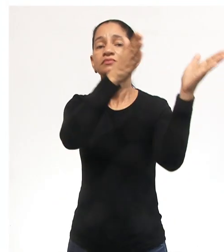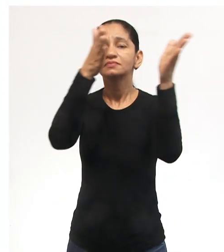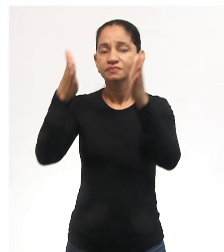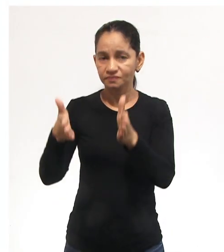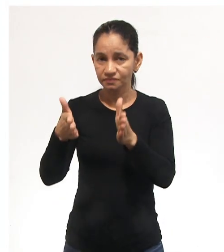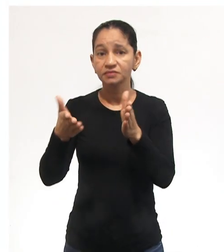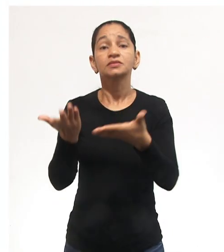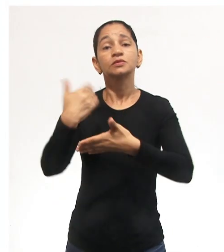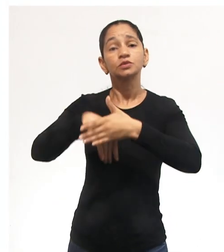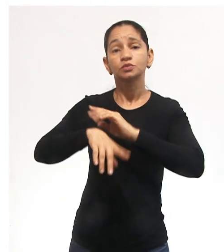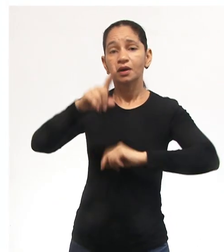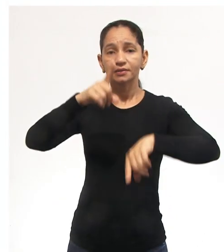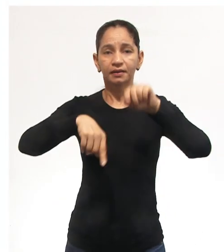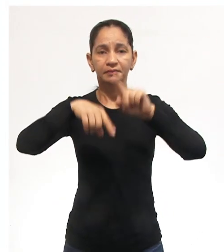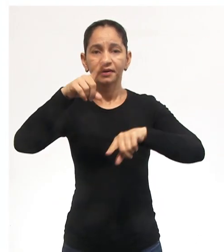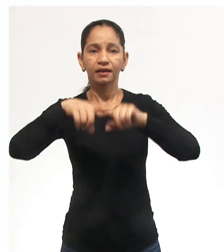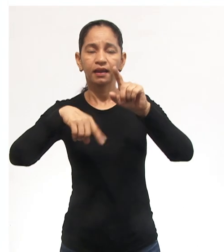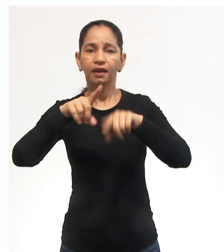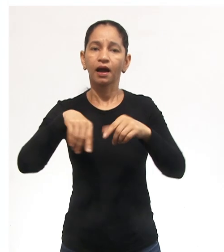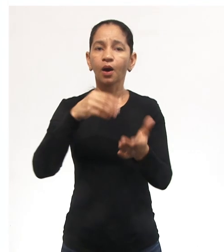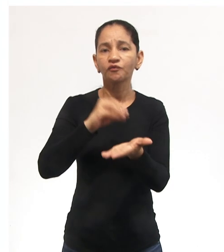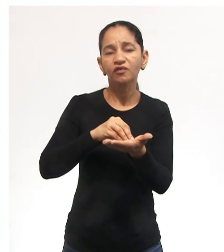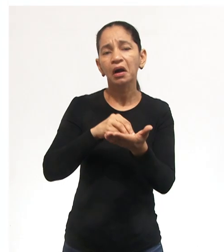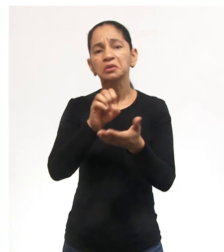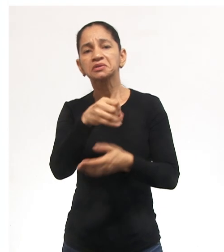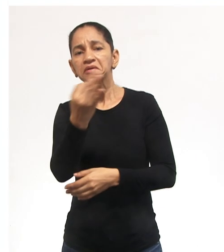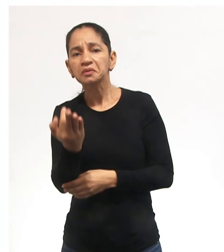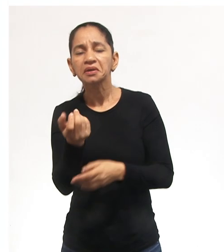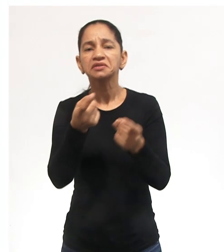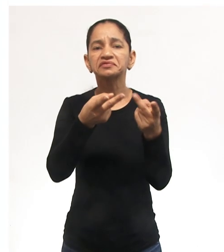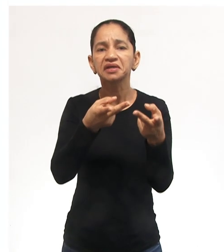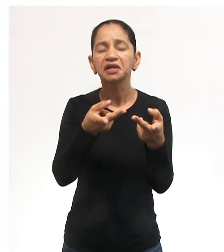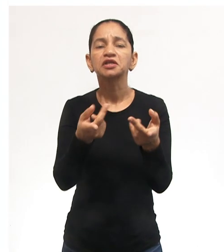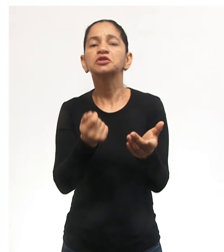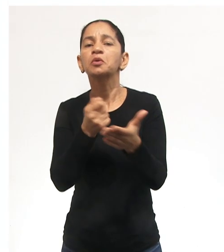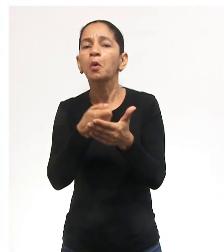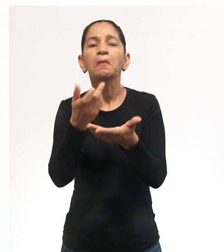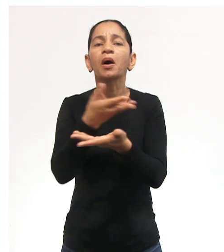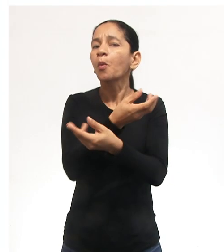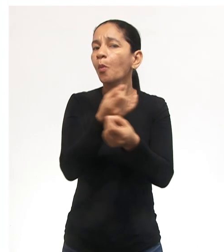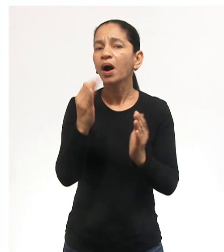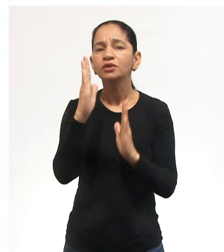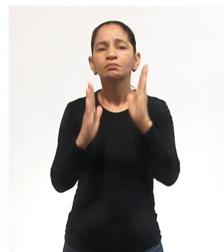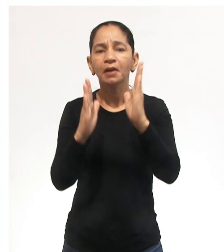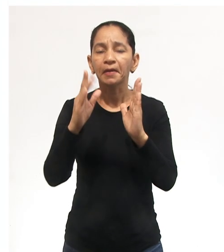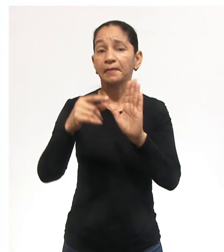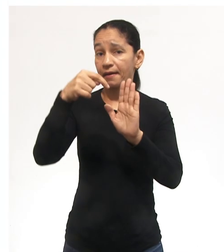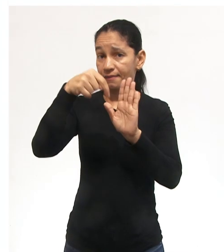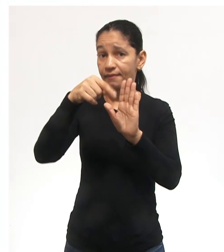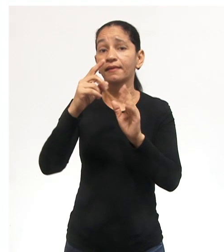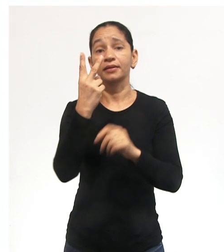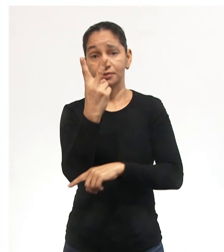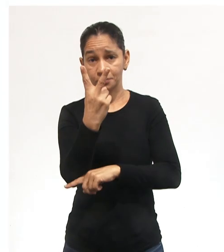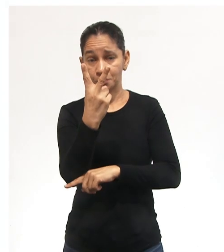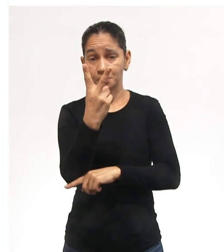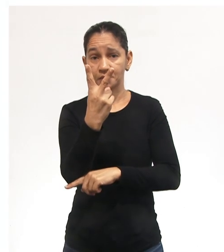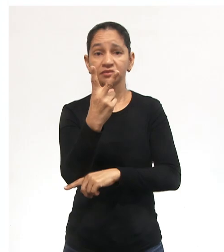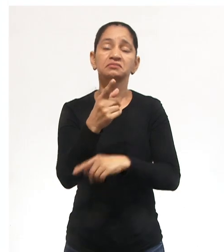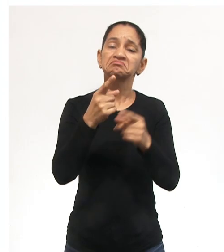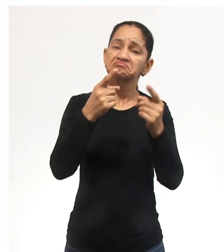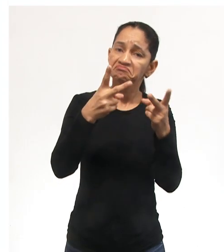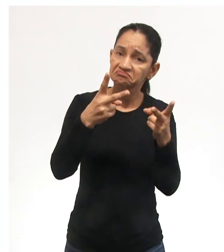de estoque, que vai cuidar dessa parte específica, de compras, de